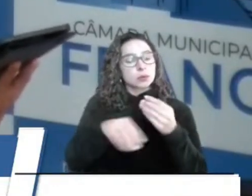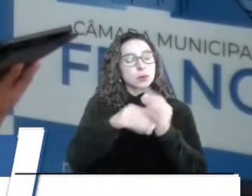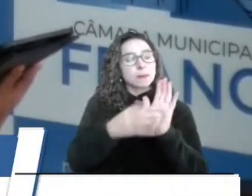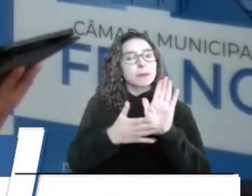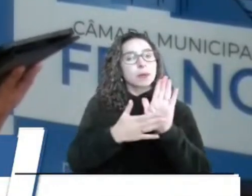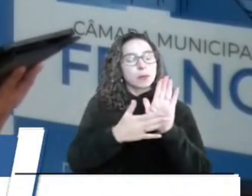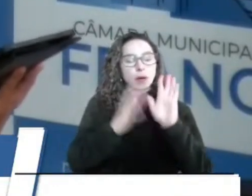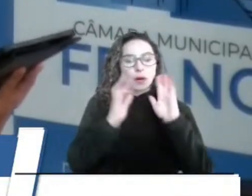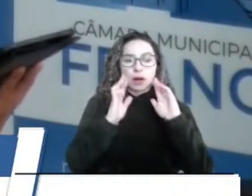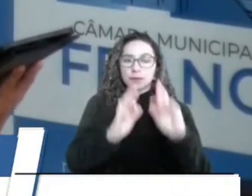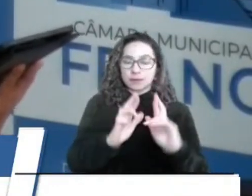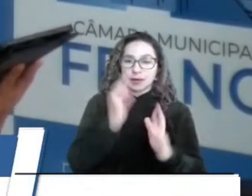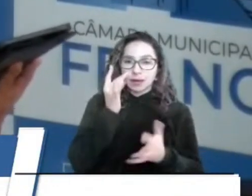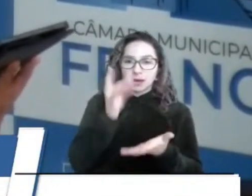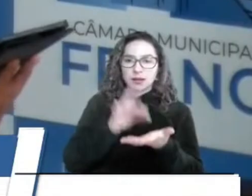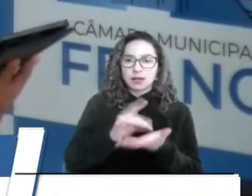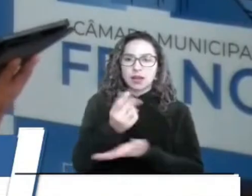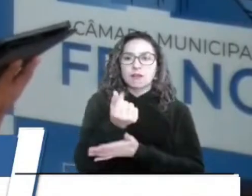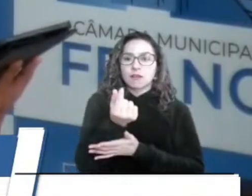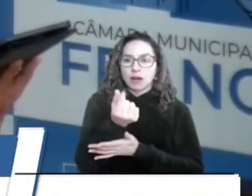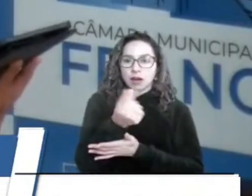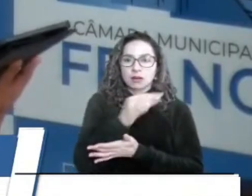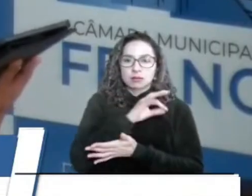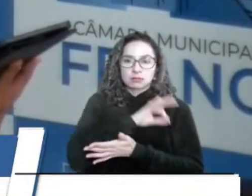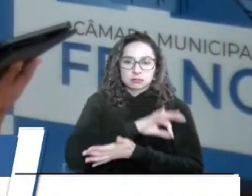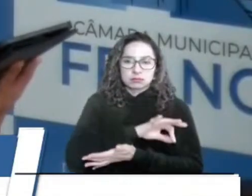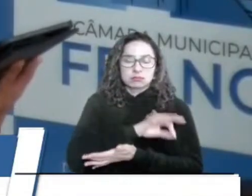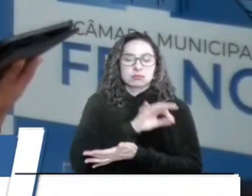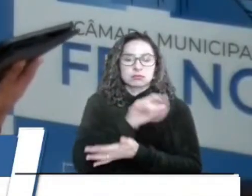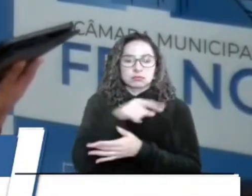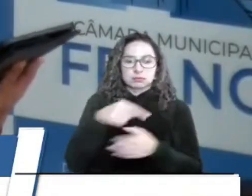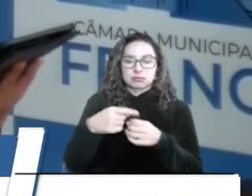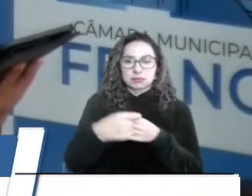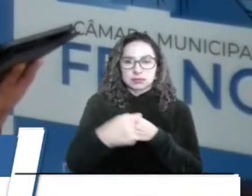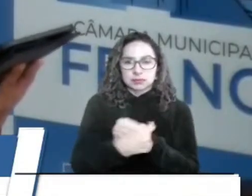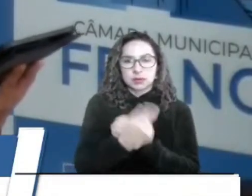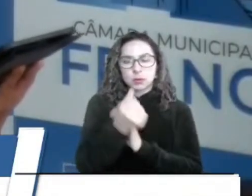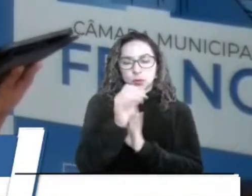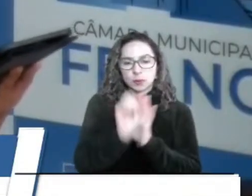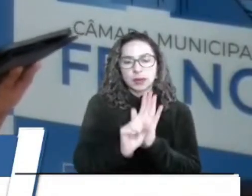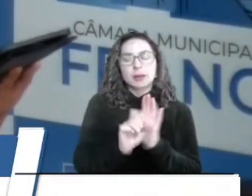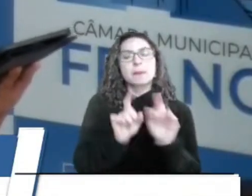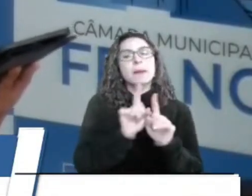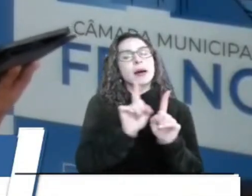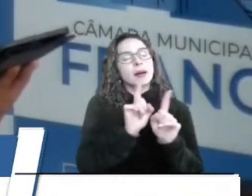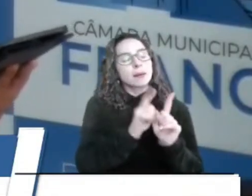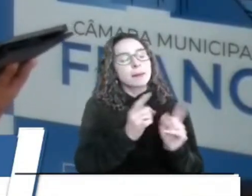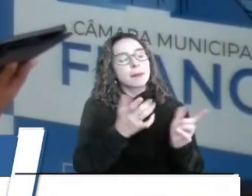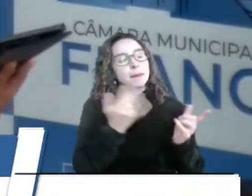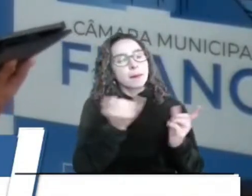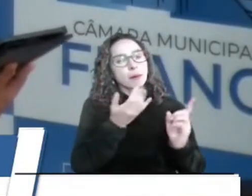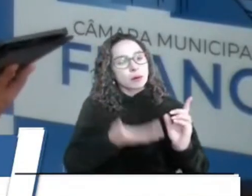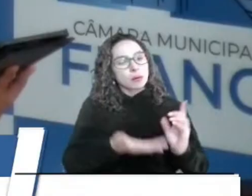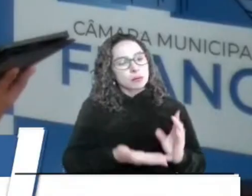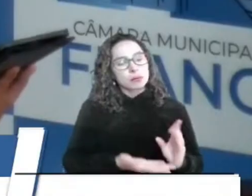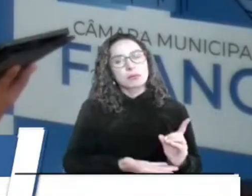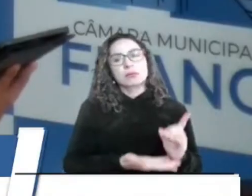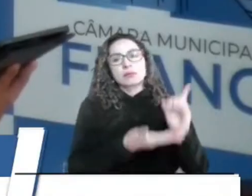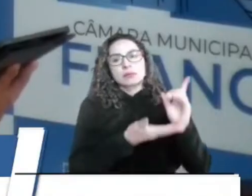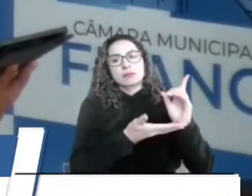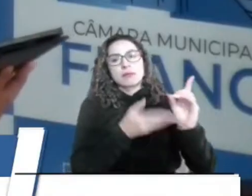realidade financeira da cidade, sem abrir mão da valorização daqueles que fazem a máquina pública